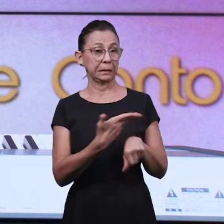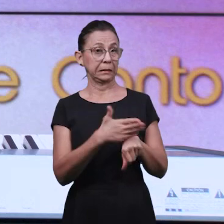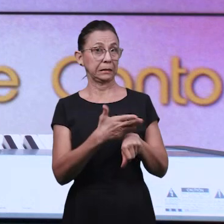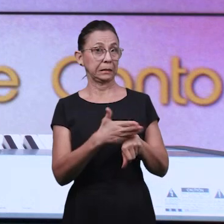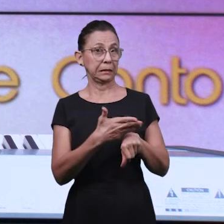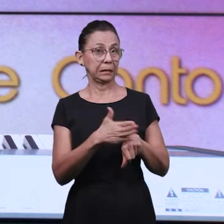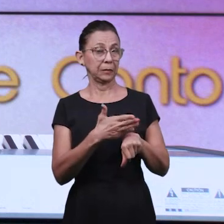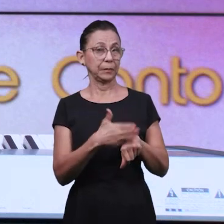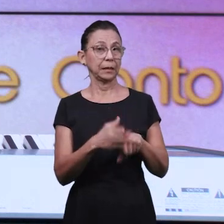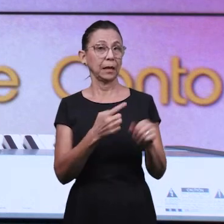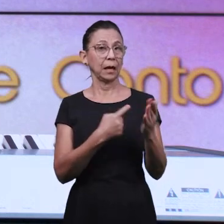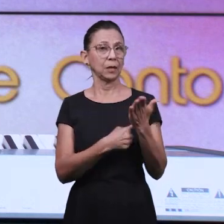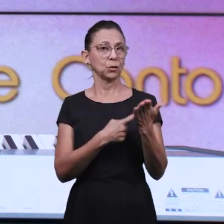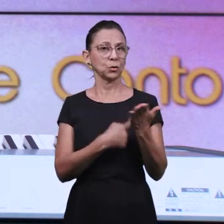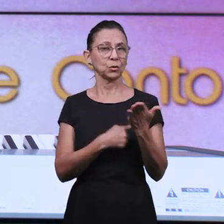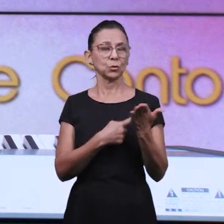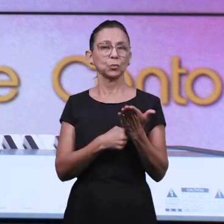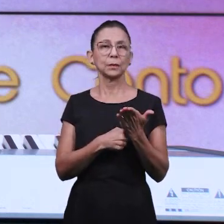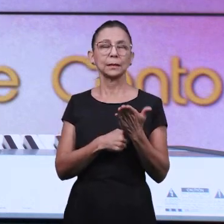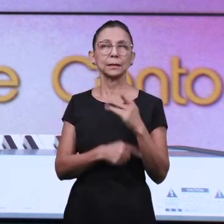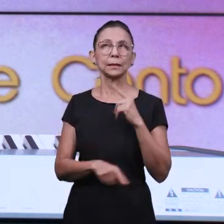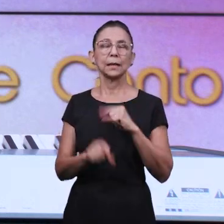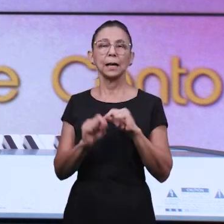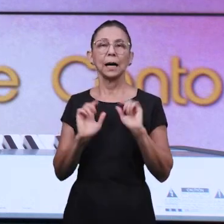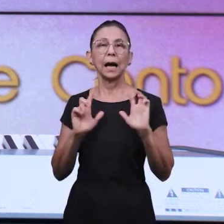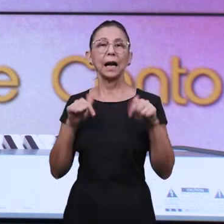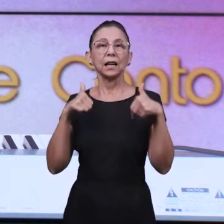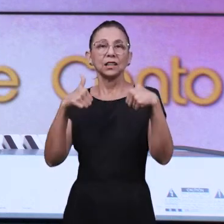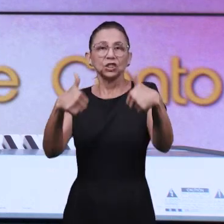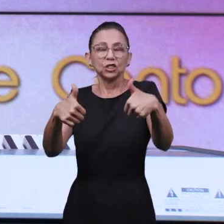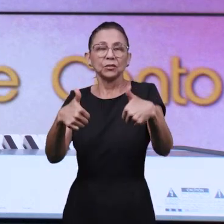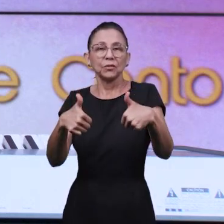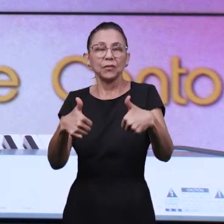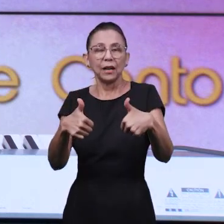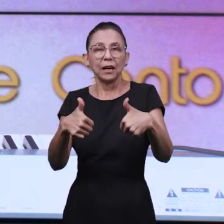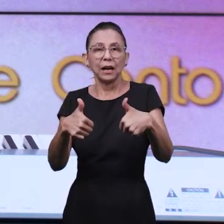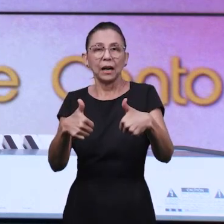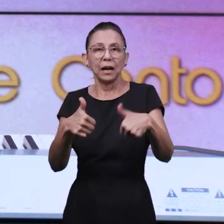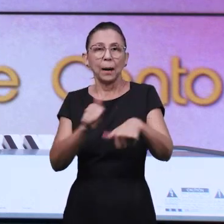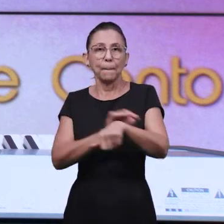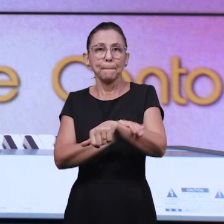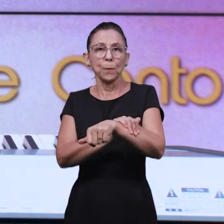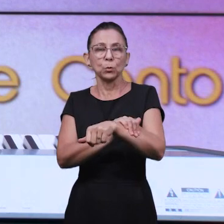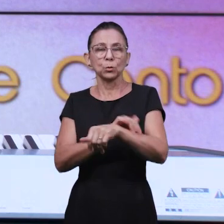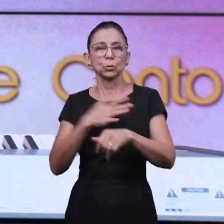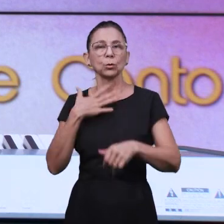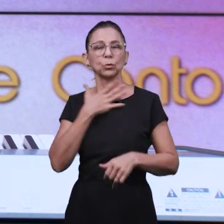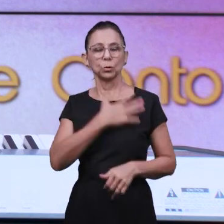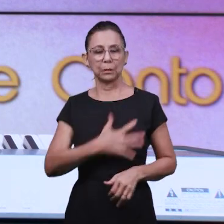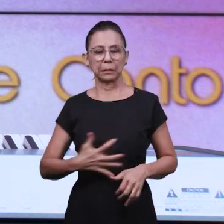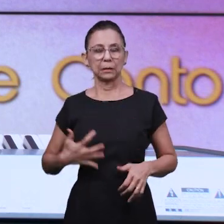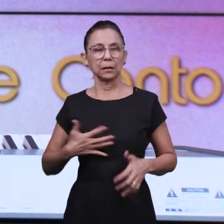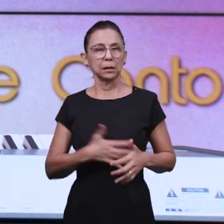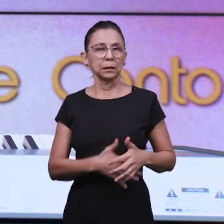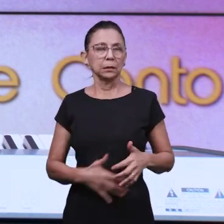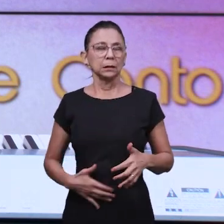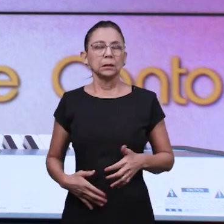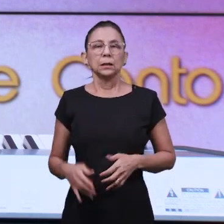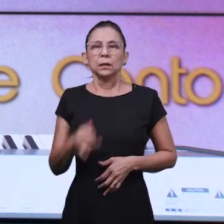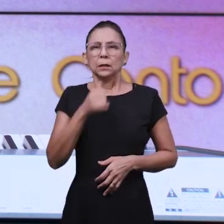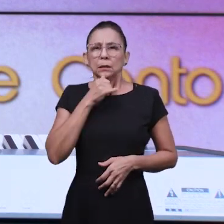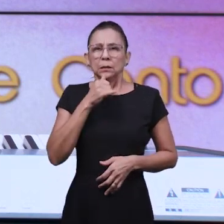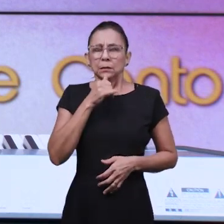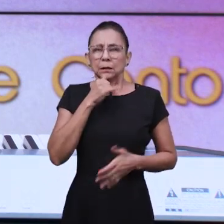Esses exercícios nos ajudam a ativar a nossa musculatura respiratória, são